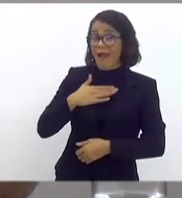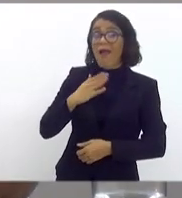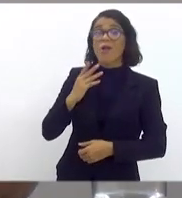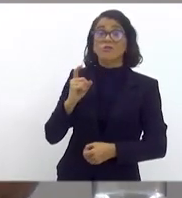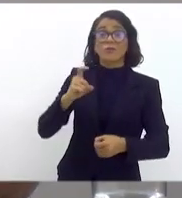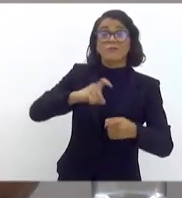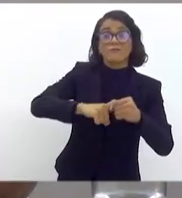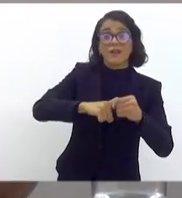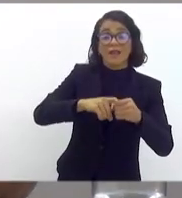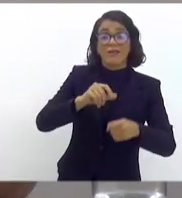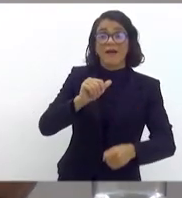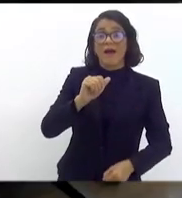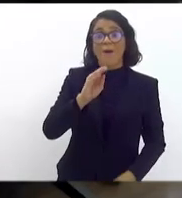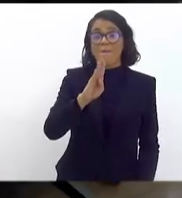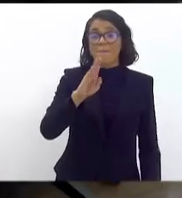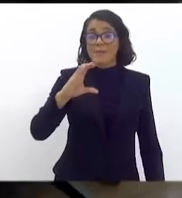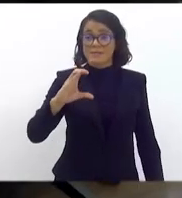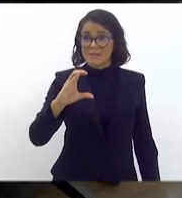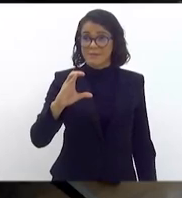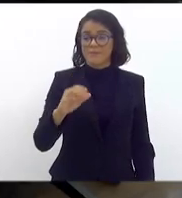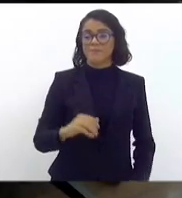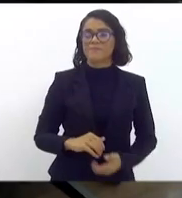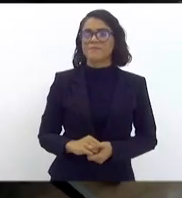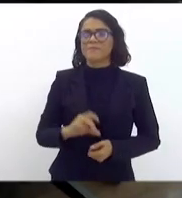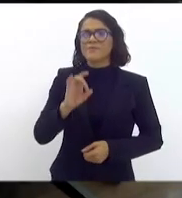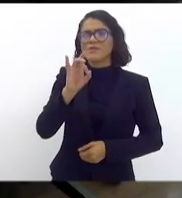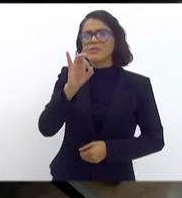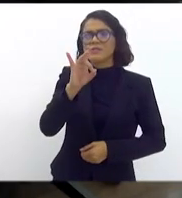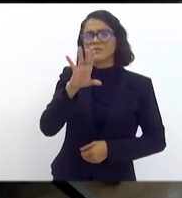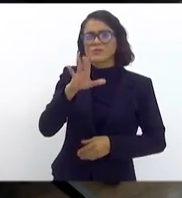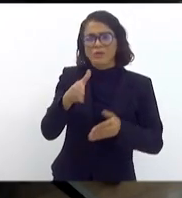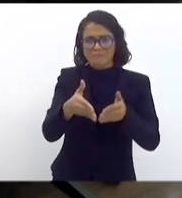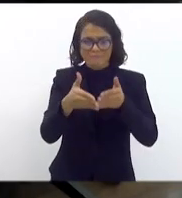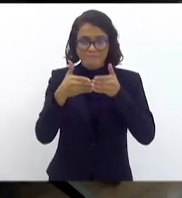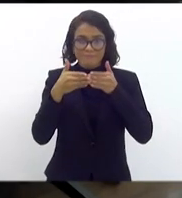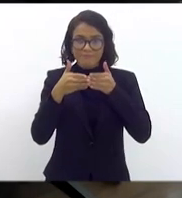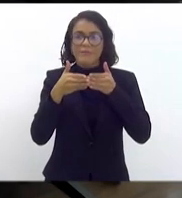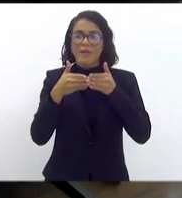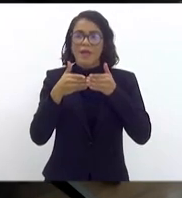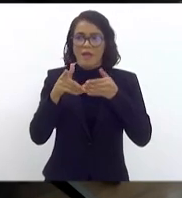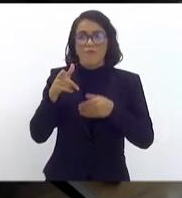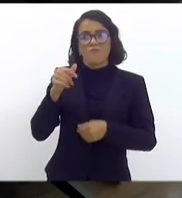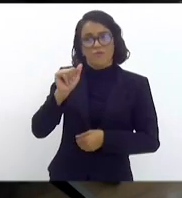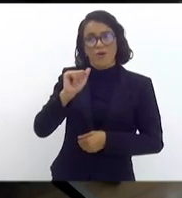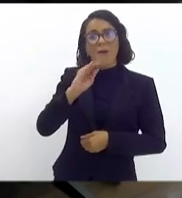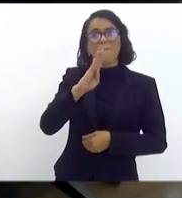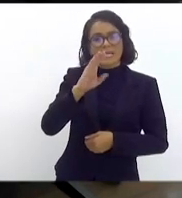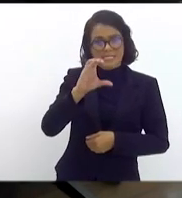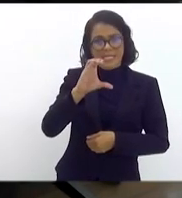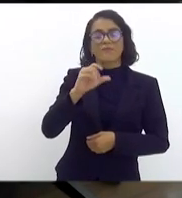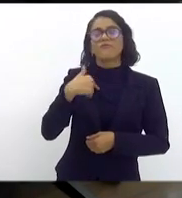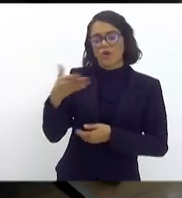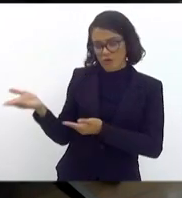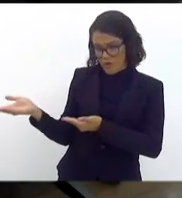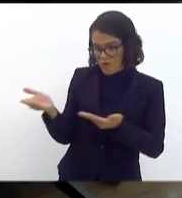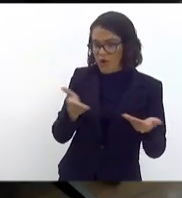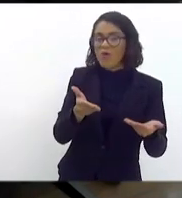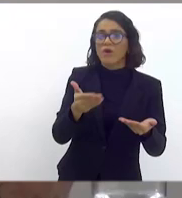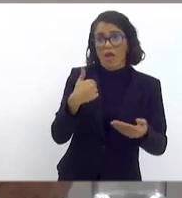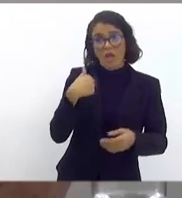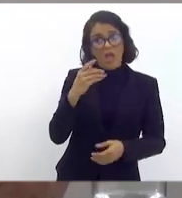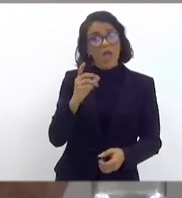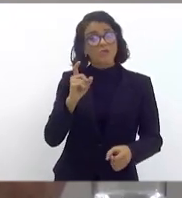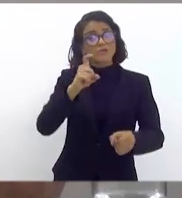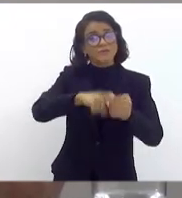UBC. Abramos, deputado Fred, só fazer uma parte a Vossa Excelência. Ela foi convocada. Convocada e não veio. Então, eu sou filiado à